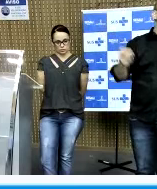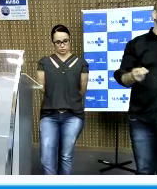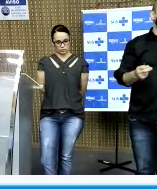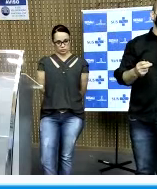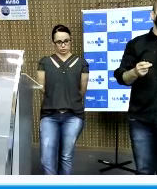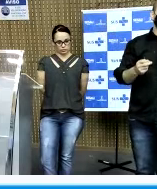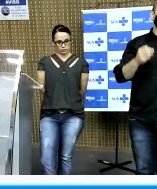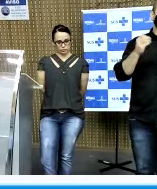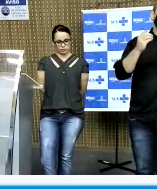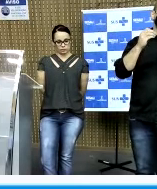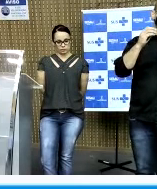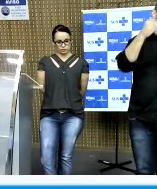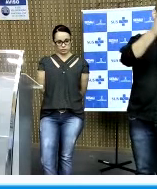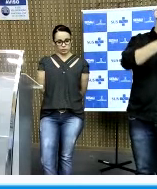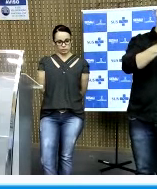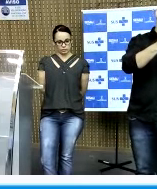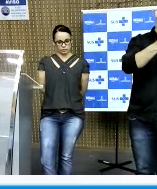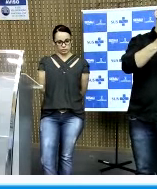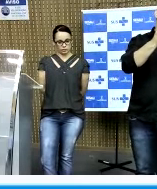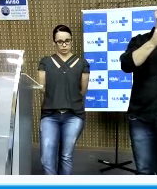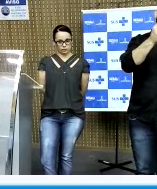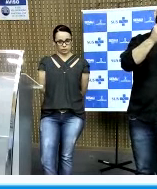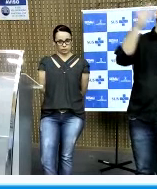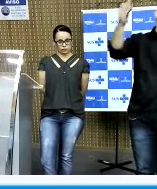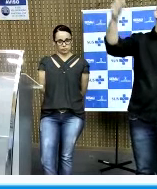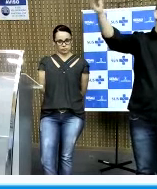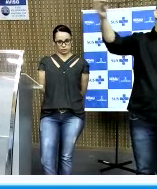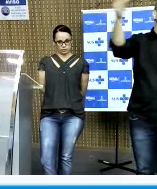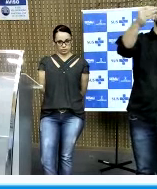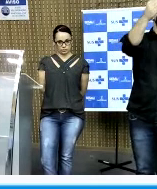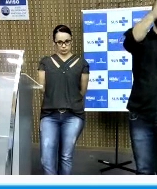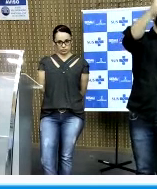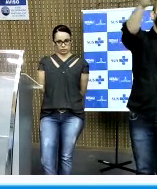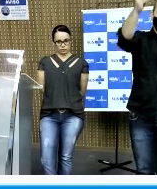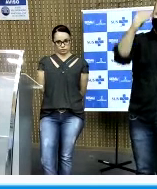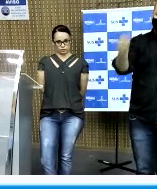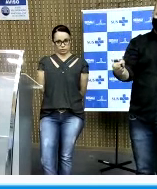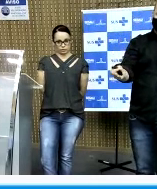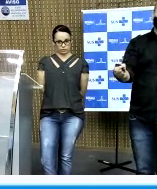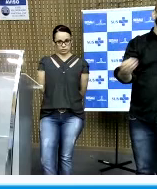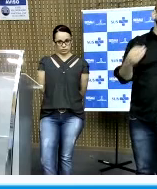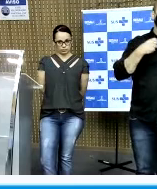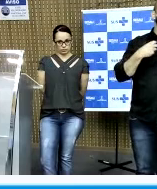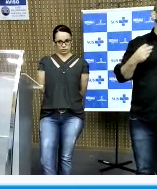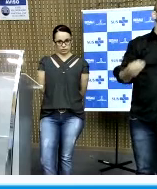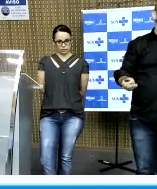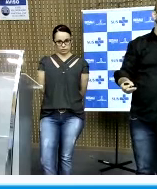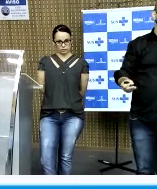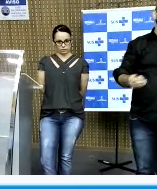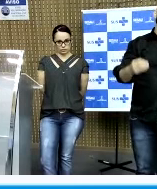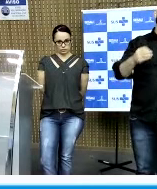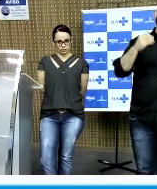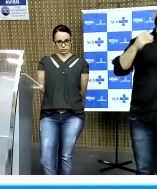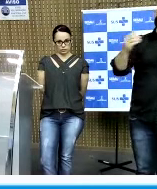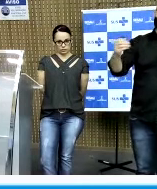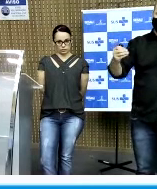para o pré-natal de alto risco, elas, além do pré-natal, elas buscam em suas unidades. Então, assim, esse número reflete as minhas gestantes,